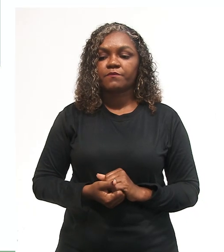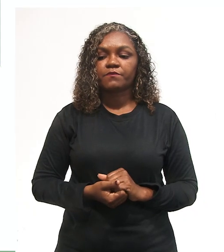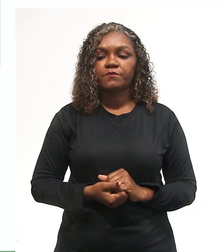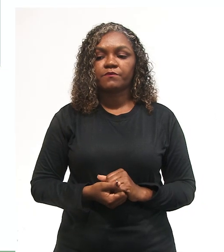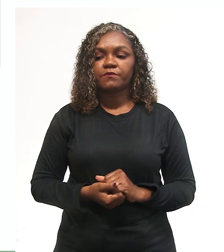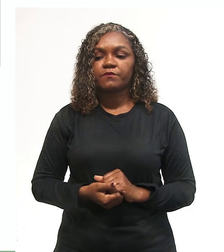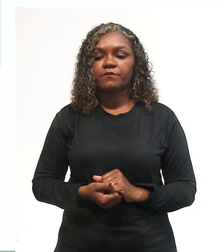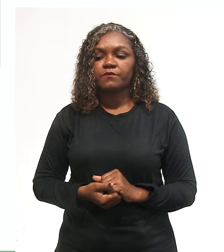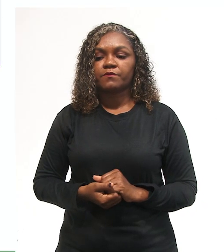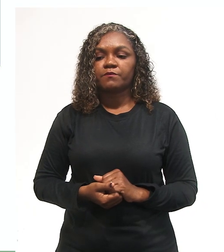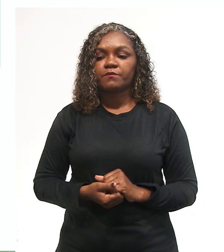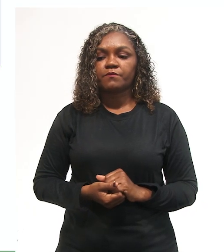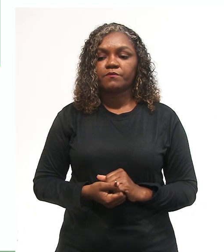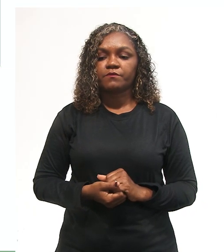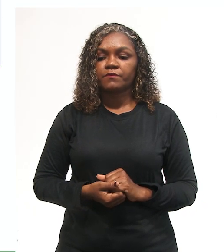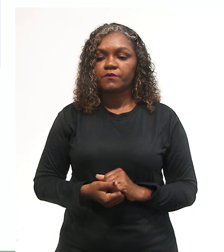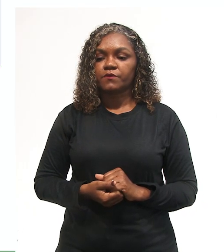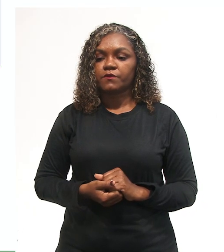1,01